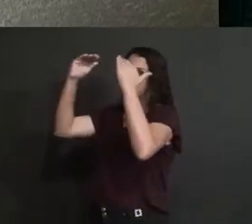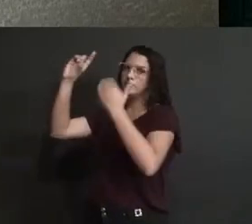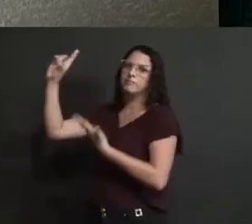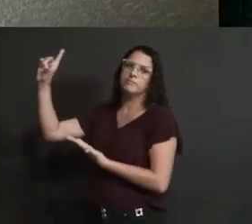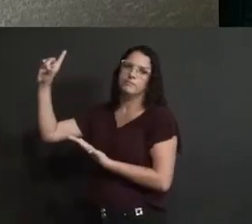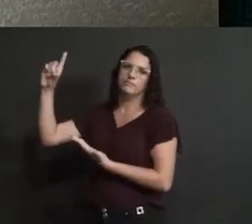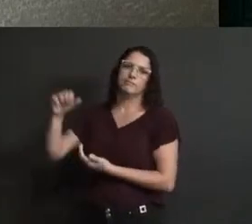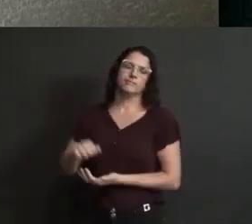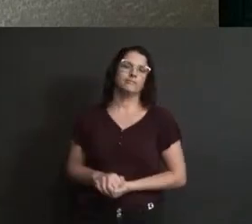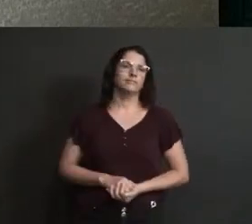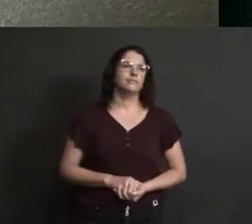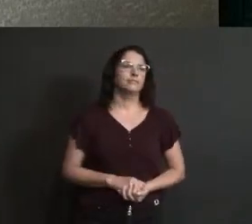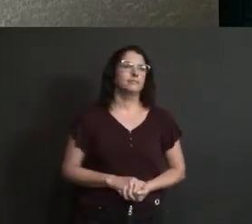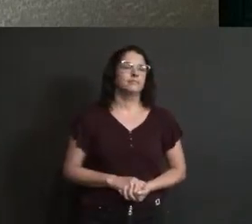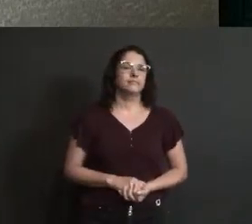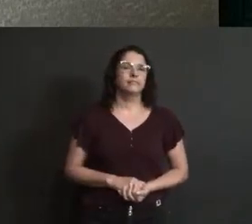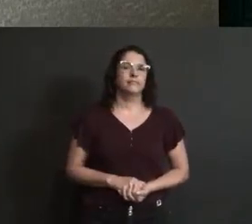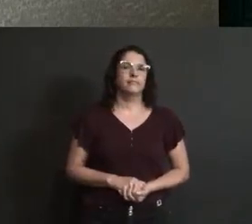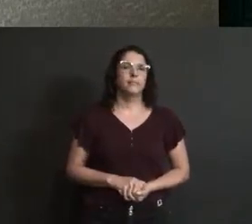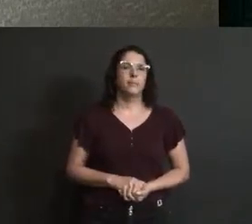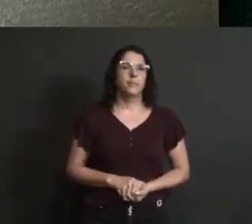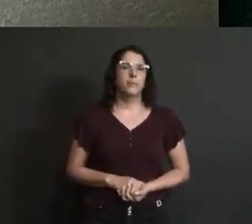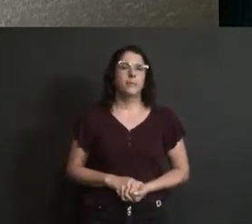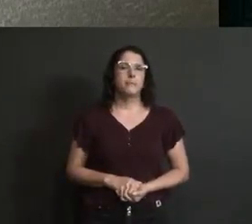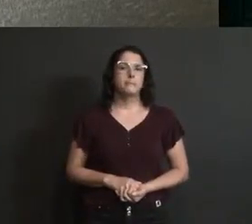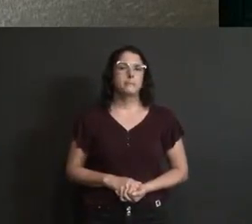E em virtude da palavra profética, agora já